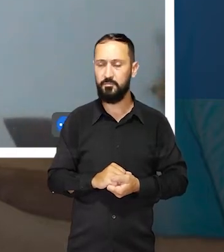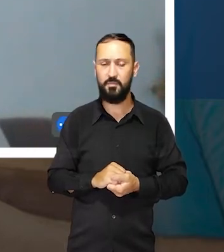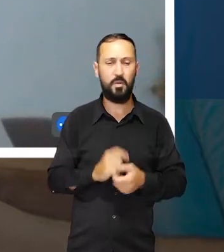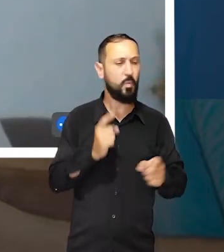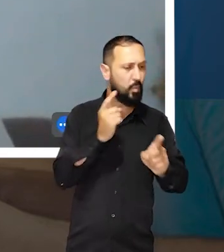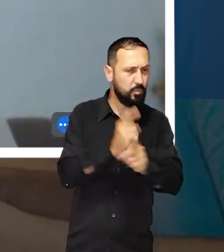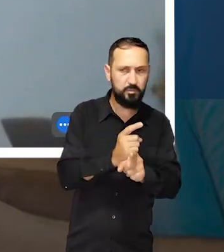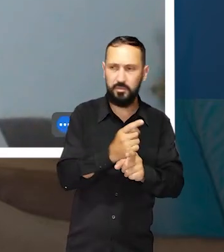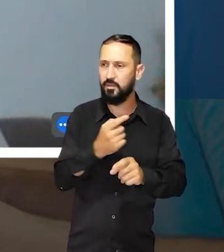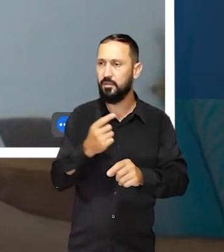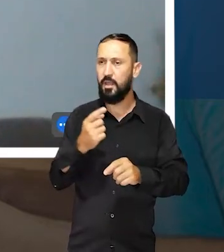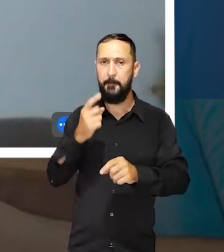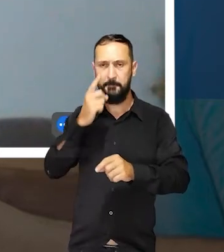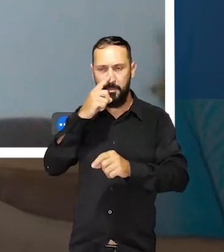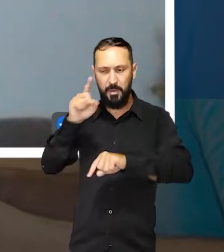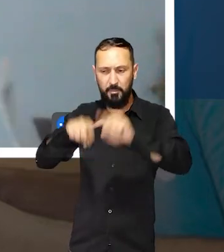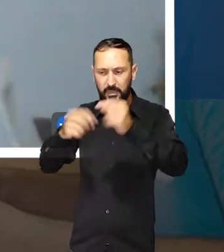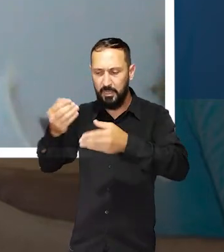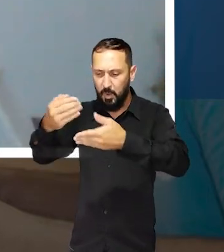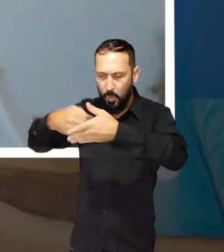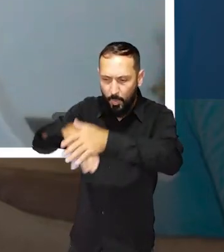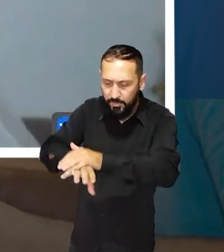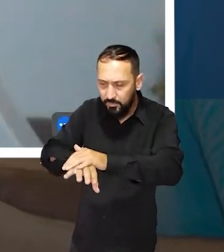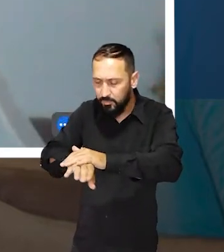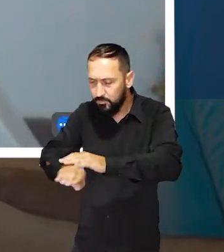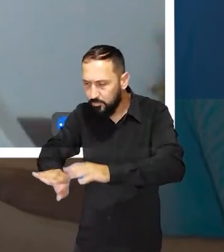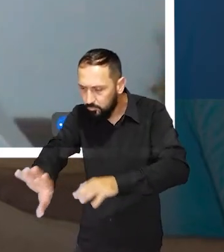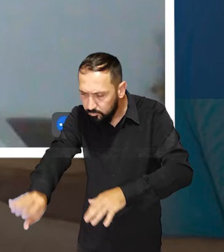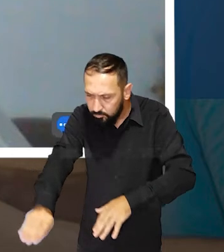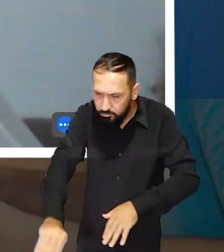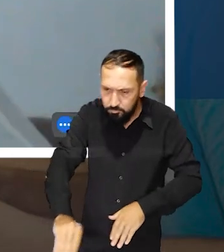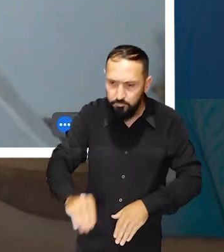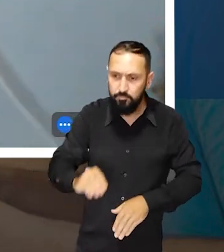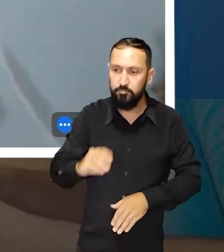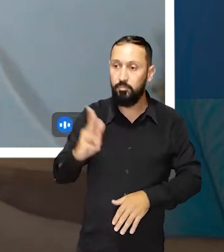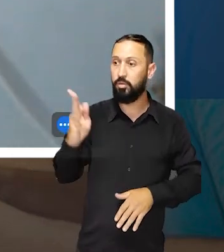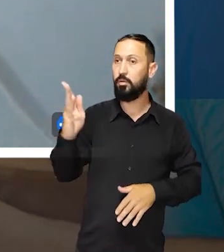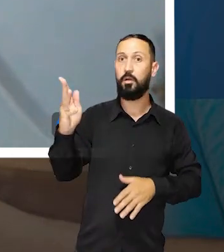Encontrei, entre os guardados de minha mãe, um leque